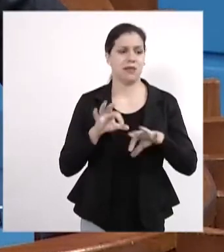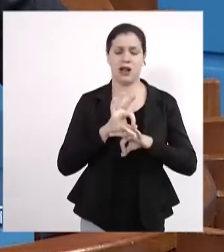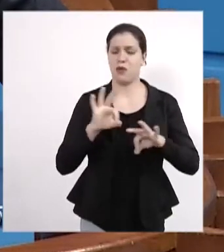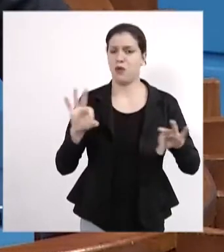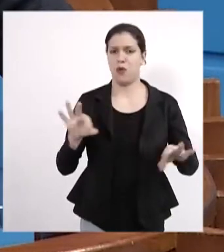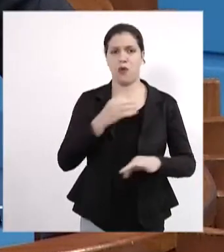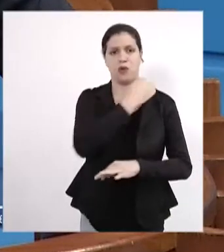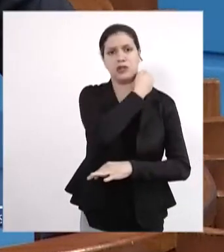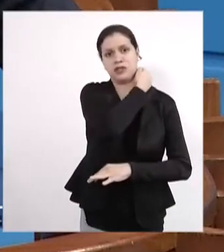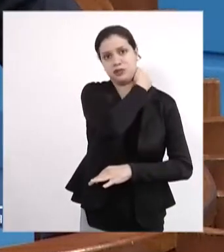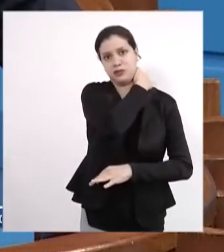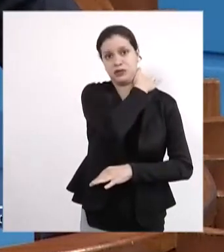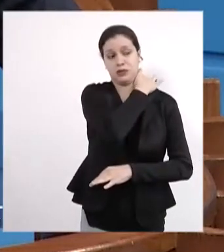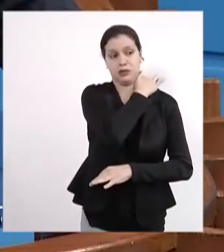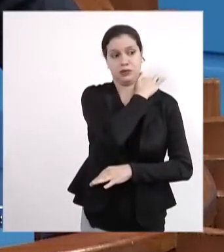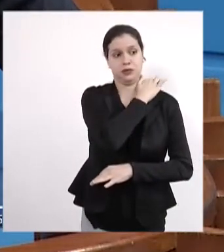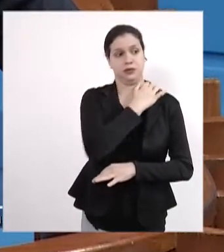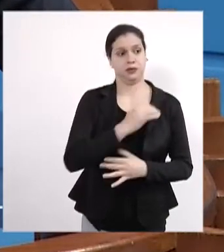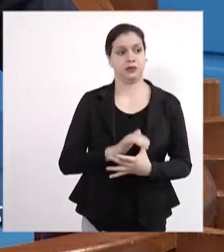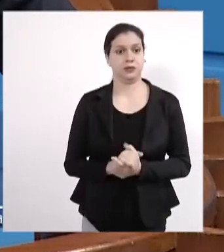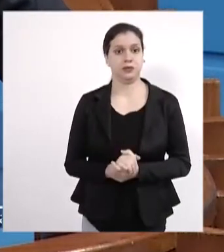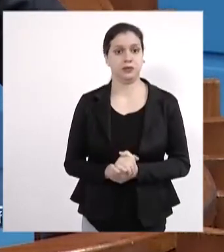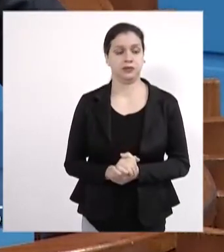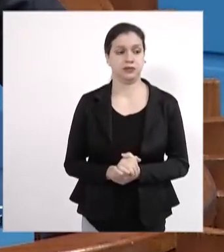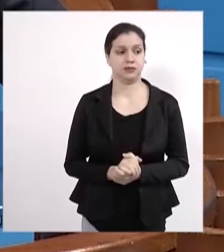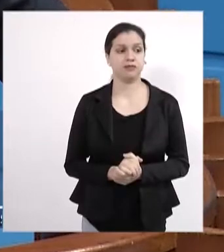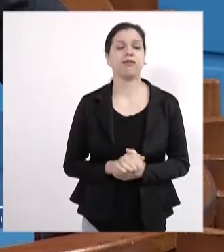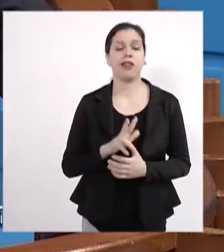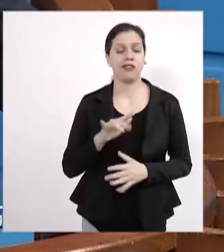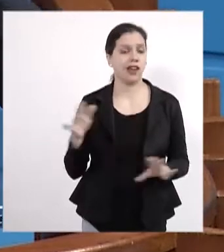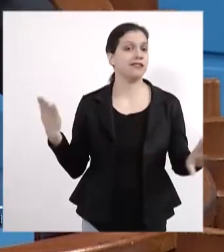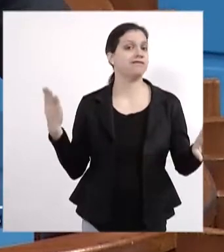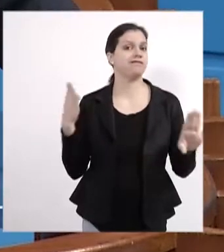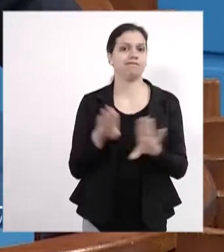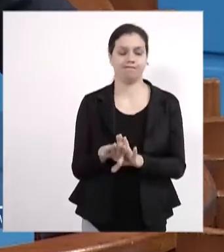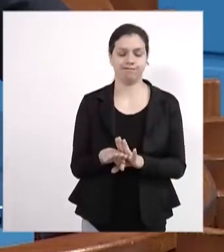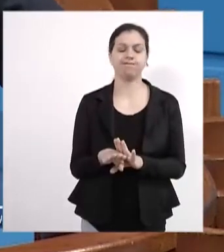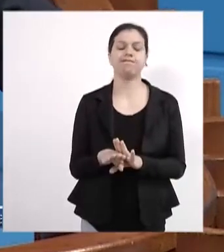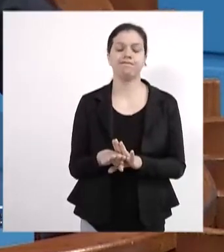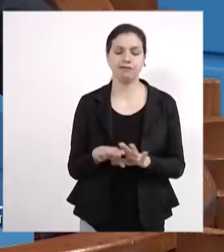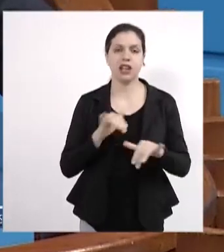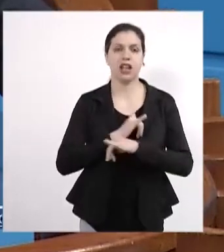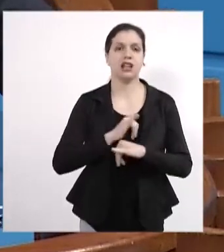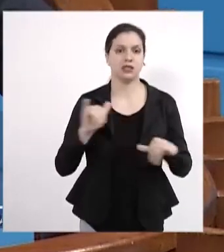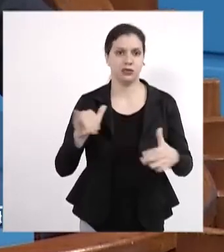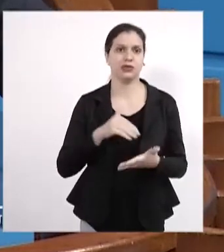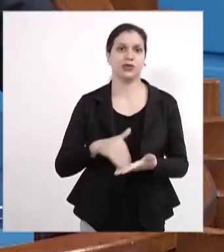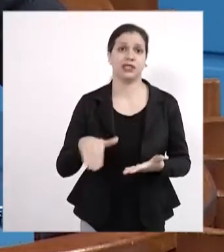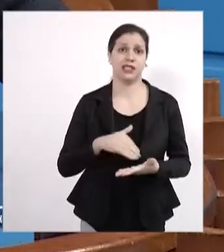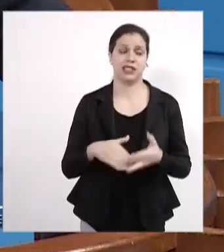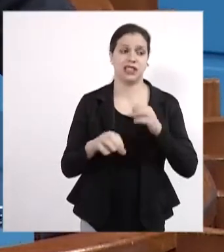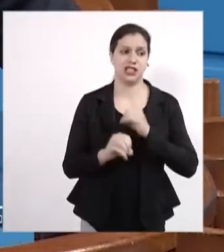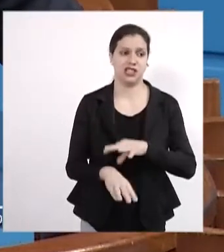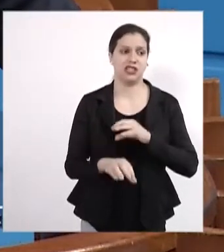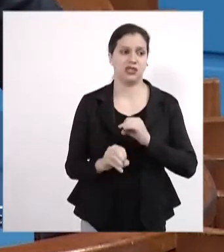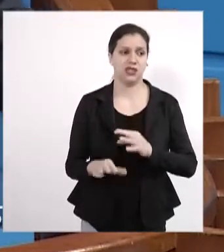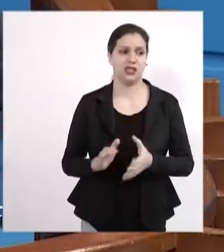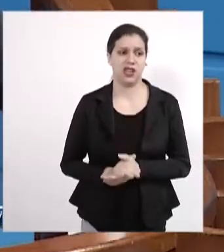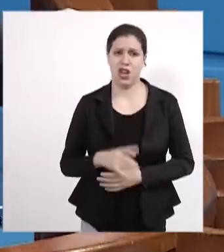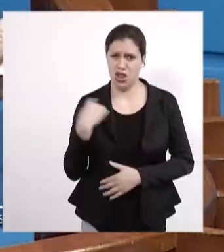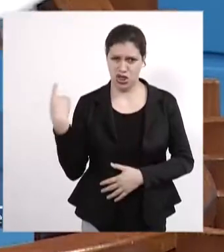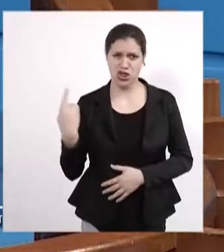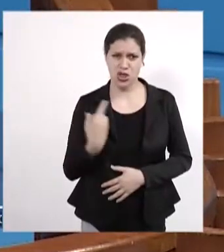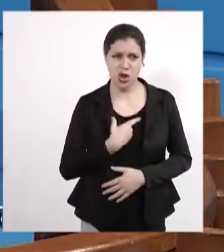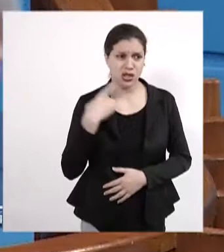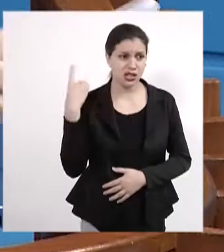resultados satisfatórios. Vai ser fechada, anunciou a Secretaria de Educação. Será que nós, deputados aqui,